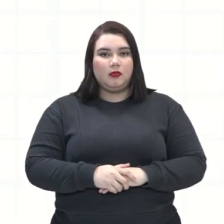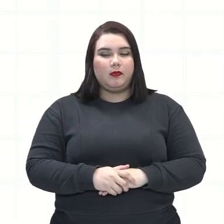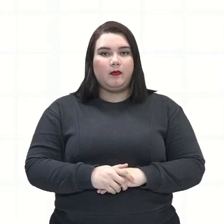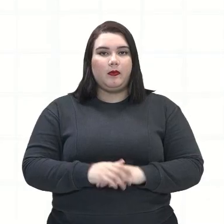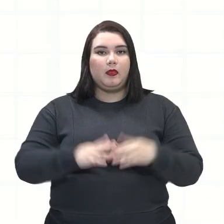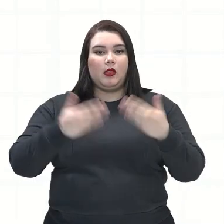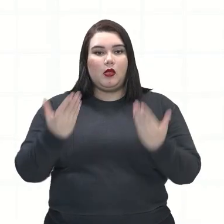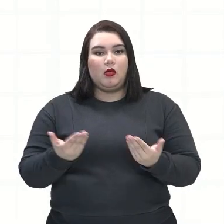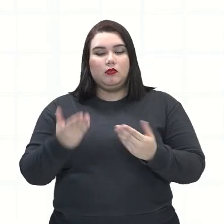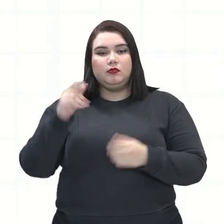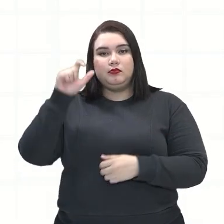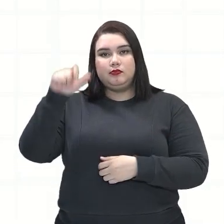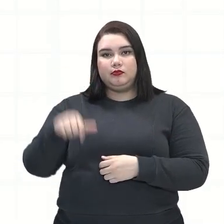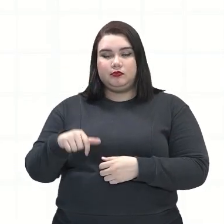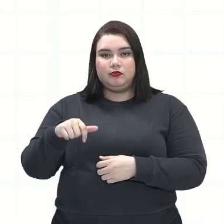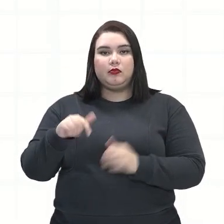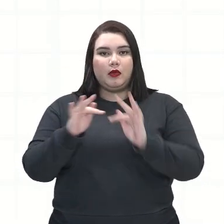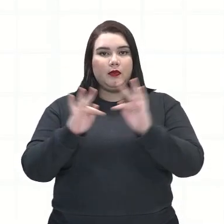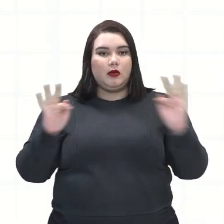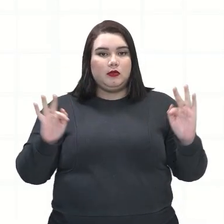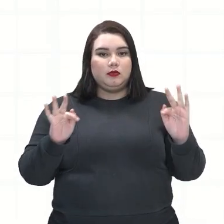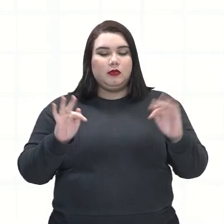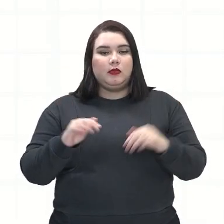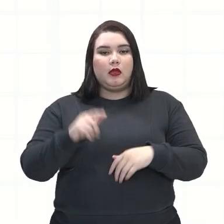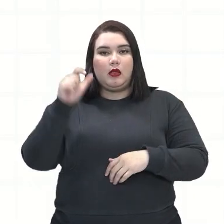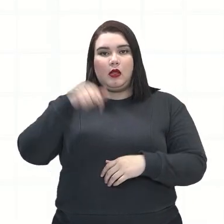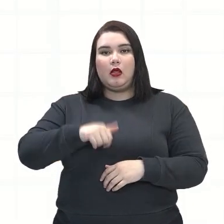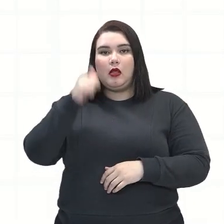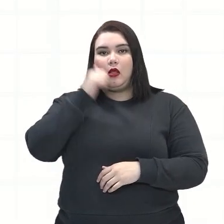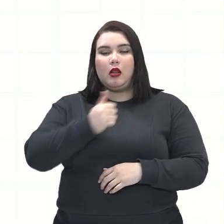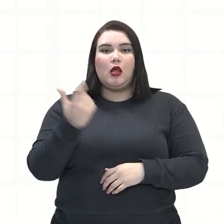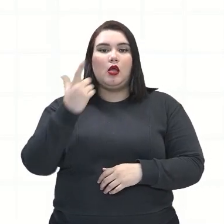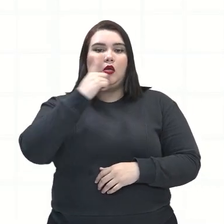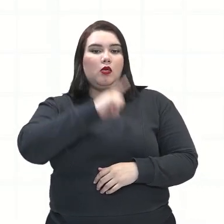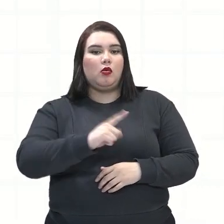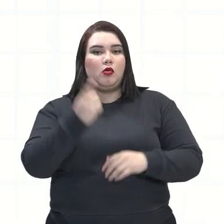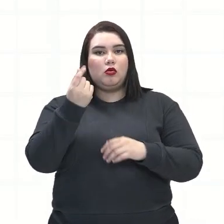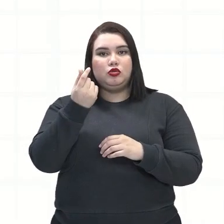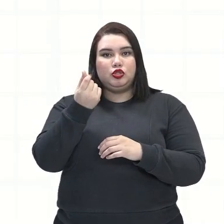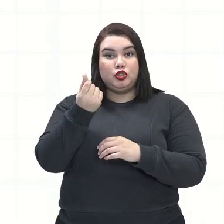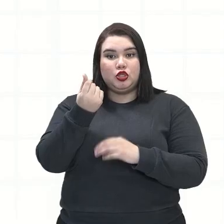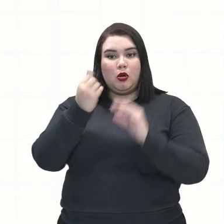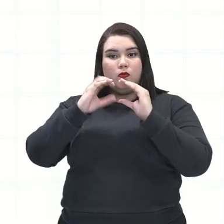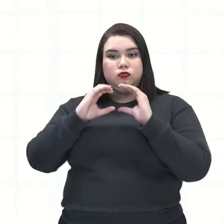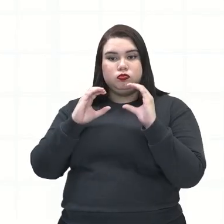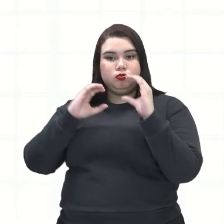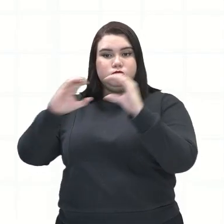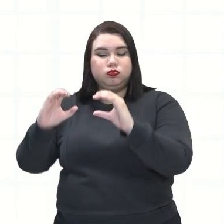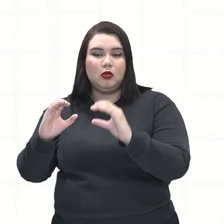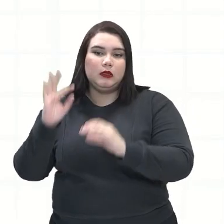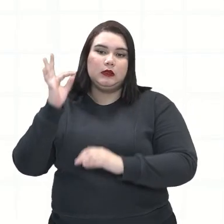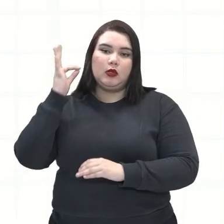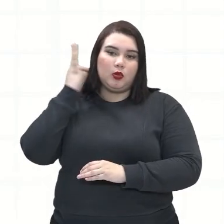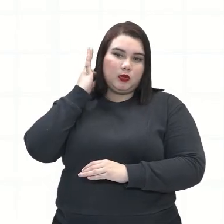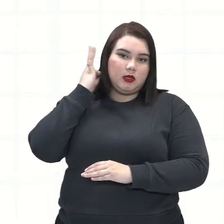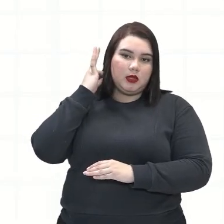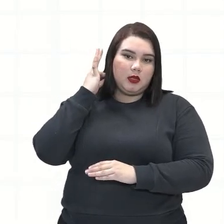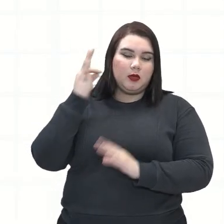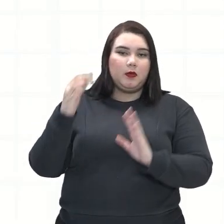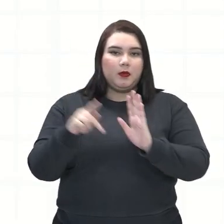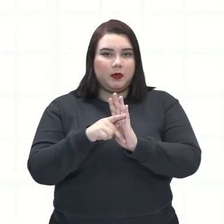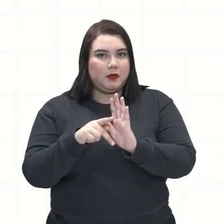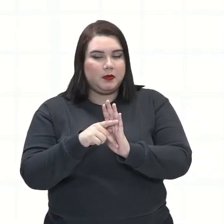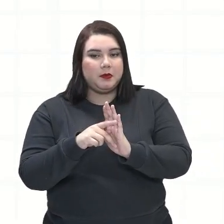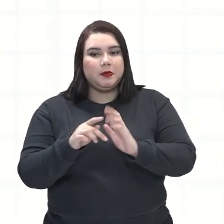of money in the lottery, na loteria. Então, ela ganhou uma quantidade muito grande de money, de dinheiro,